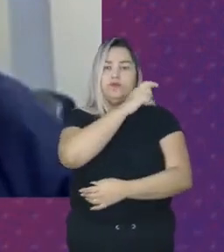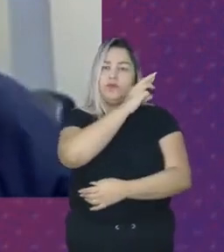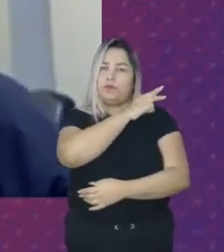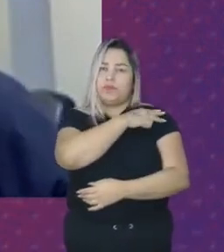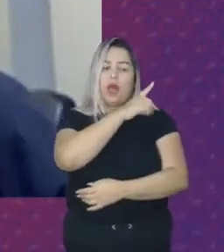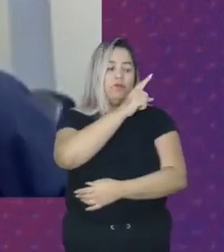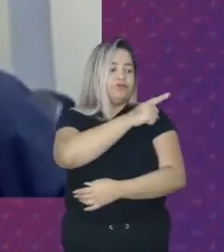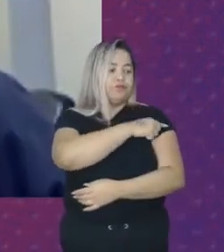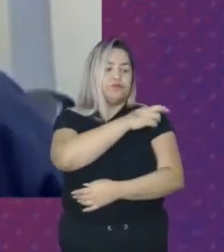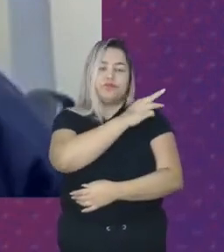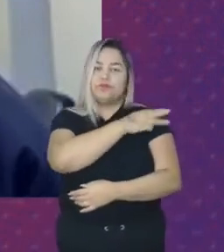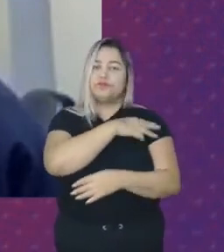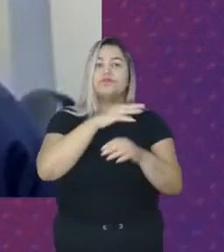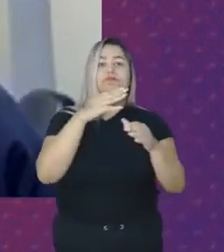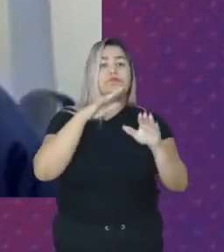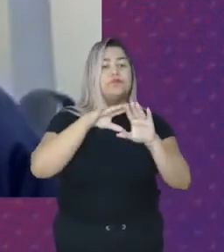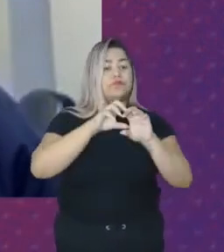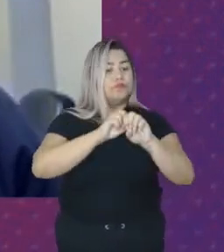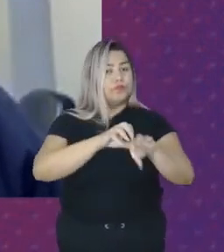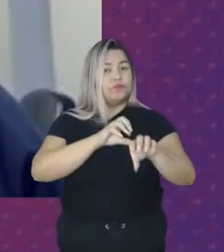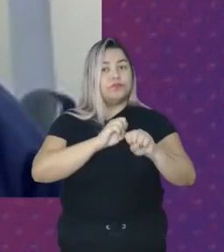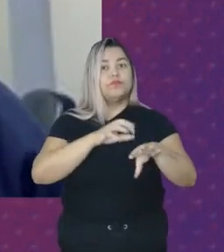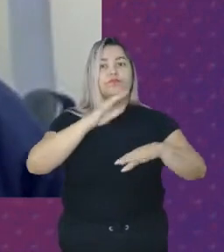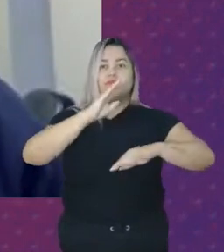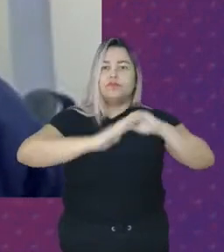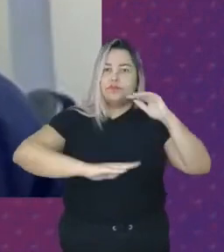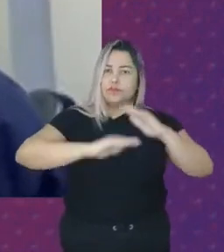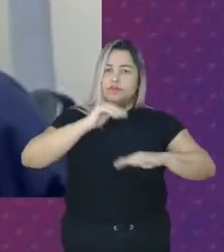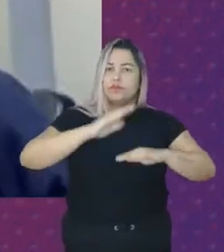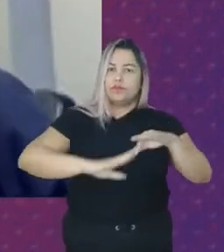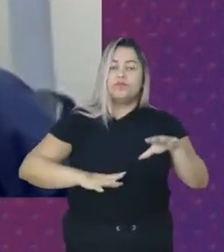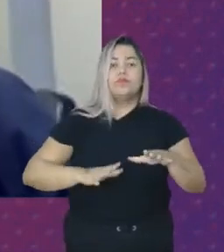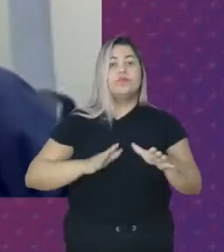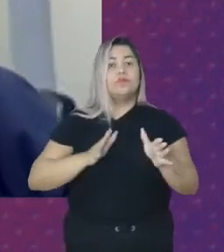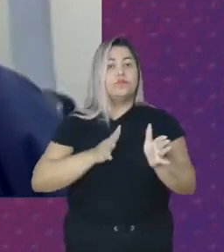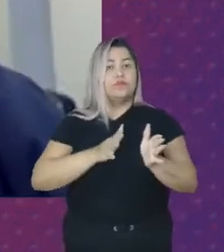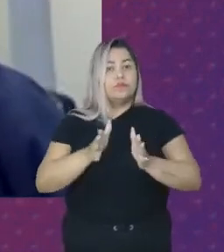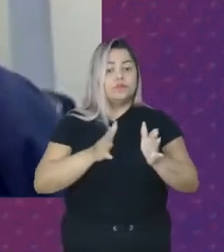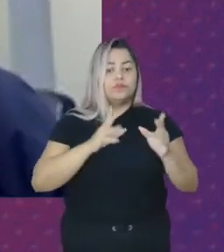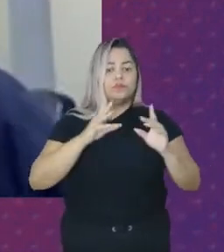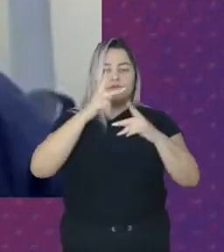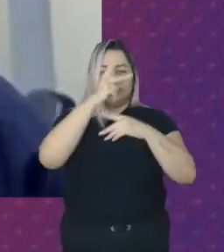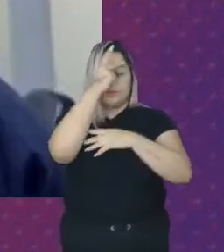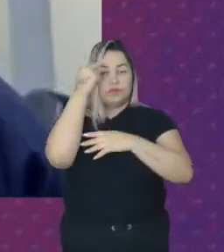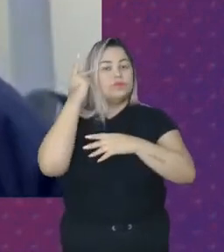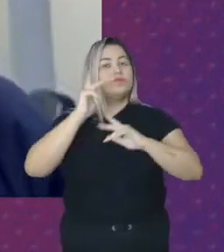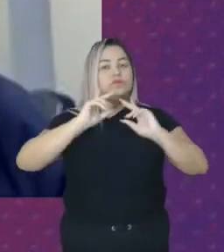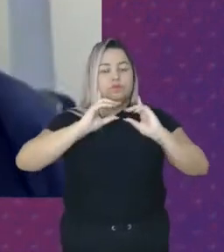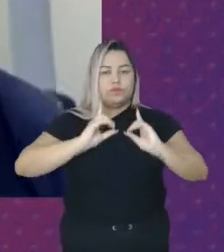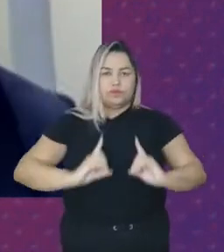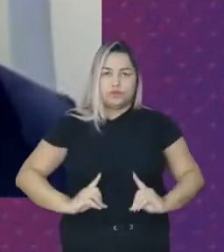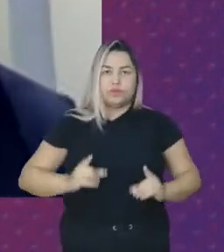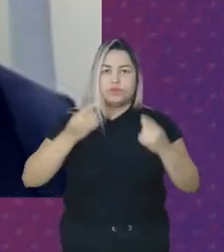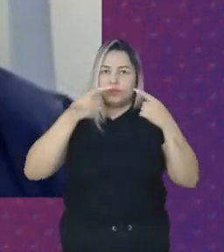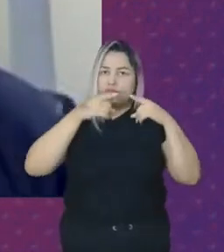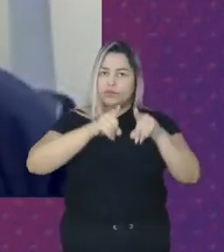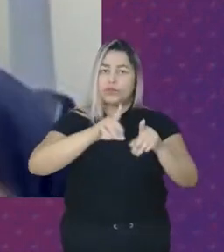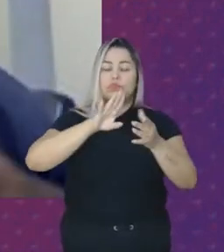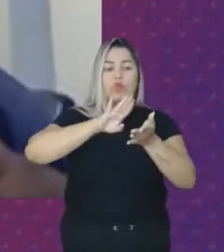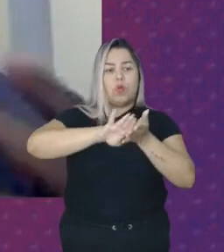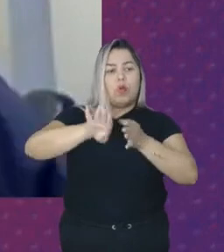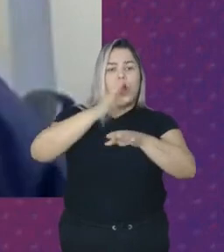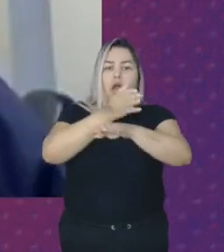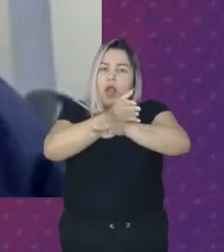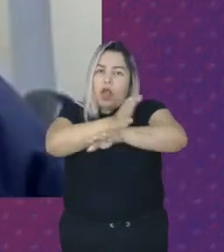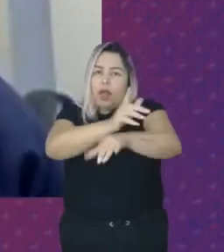médio, educação profissional, educação integral, na inclusão de pessoas com deficiência, para o combate ao racismo,